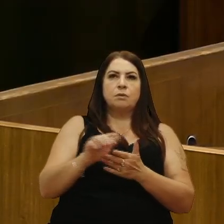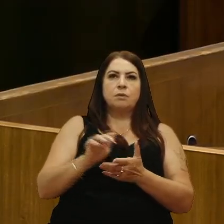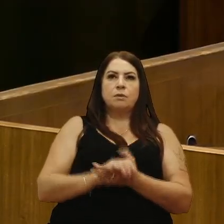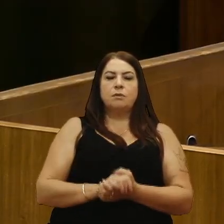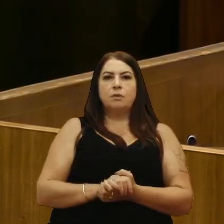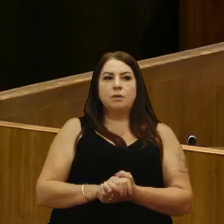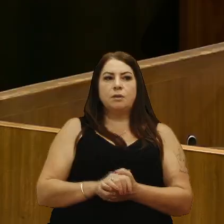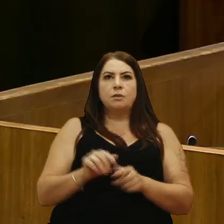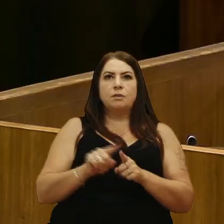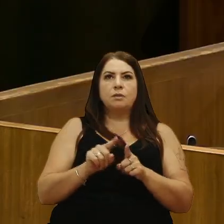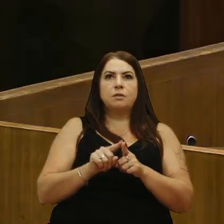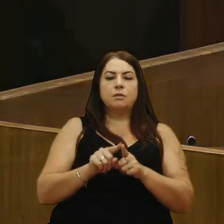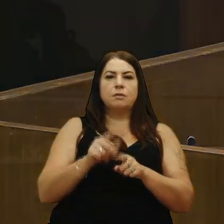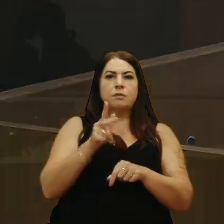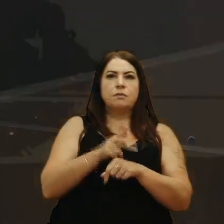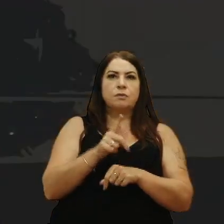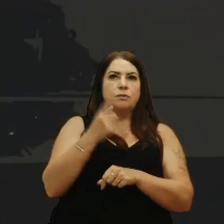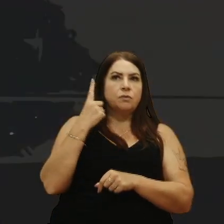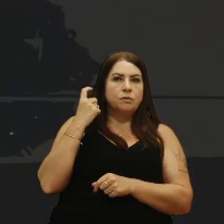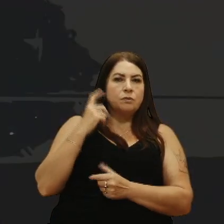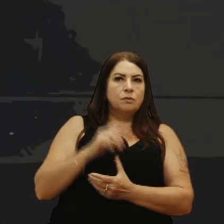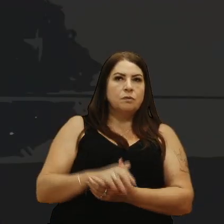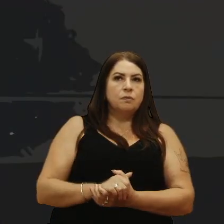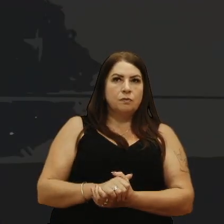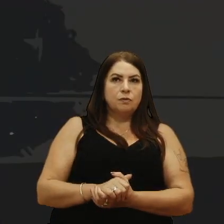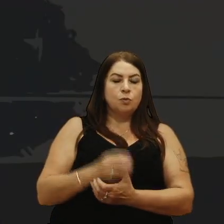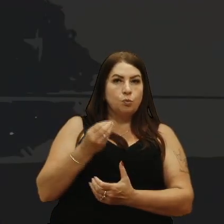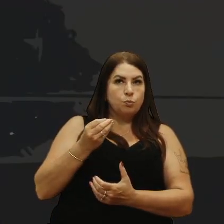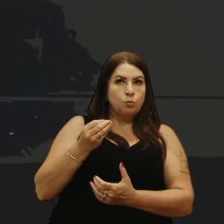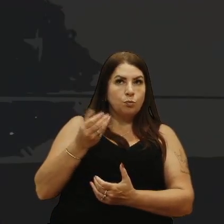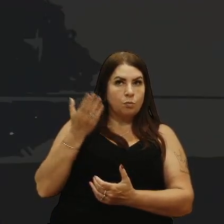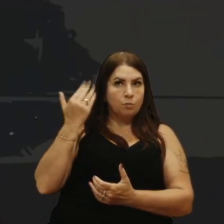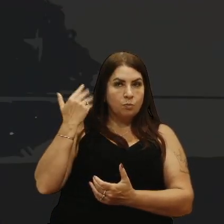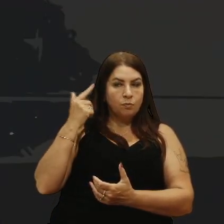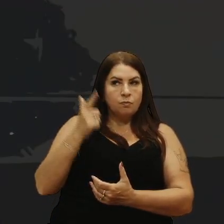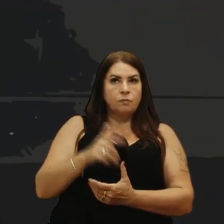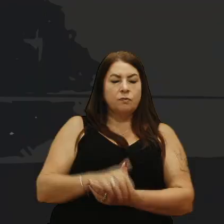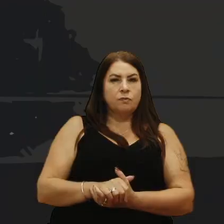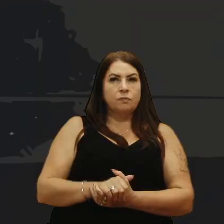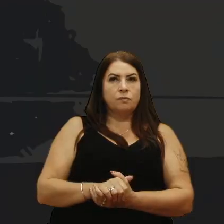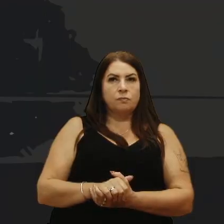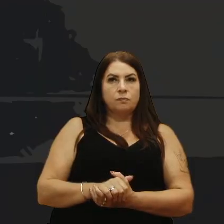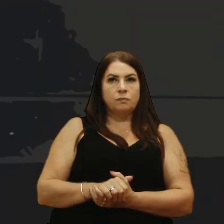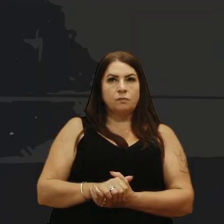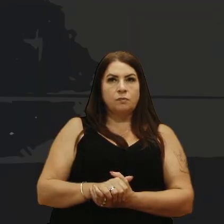favor. Aquele vídeo sem som. Como era